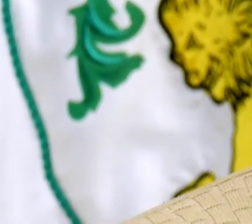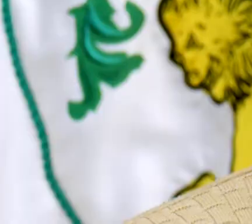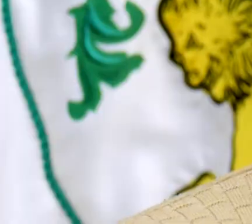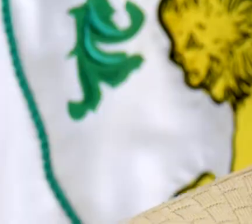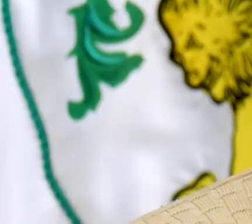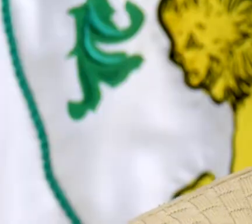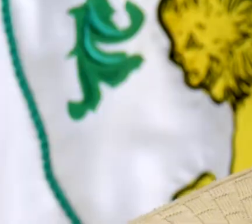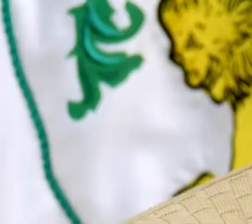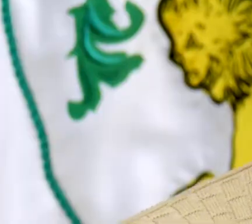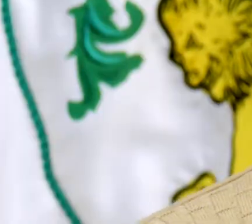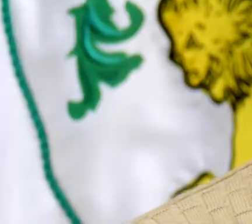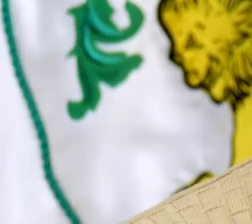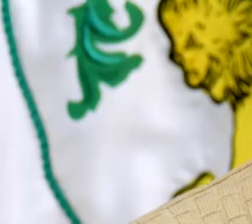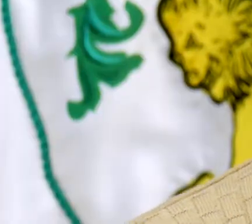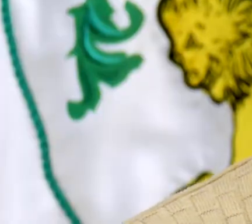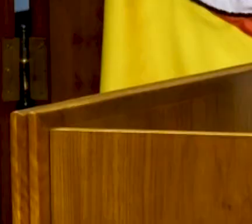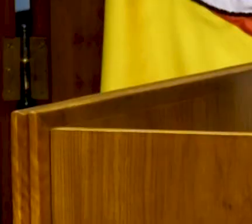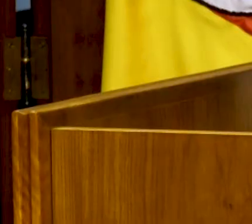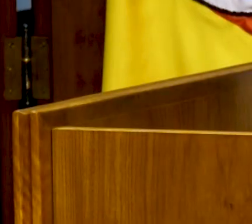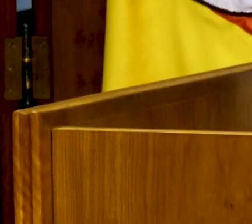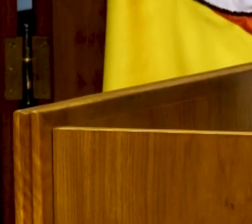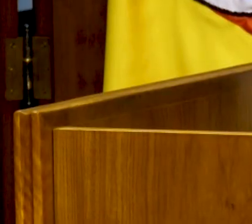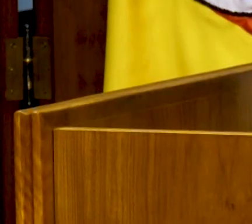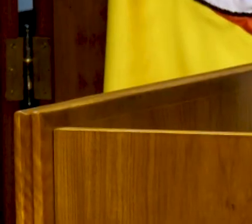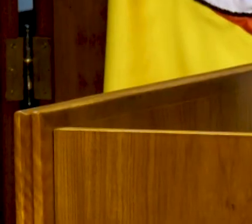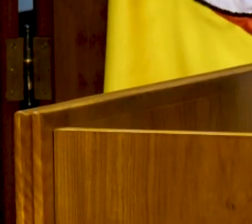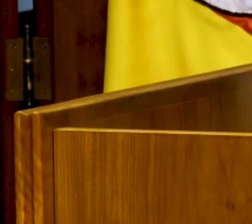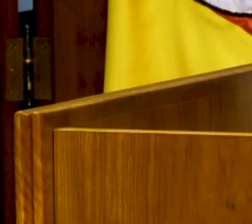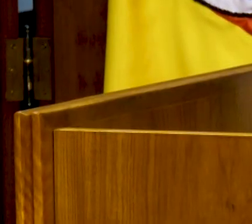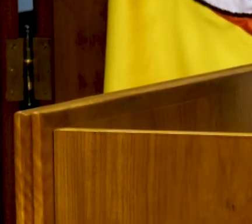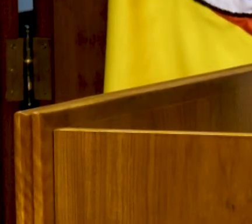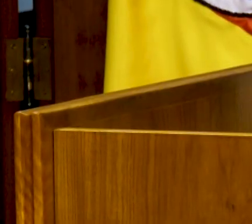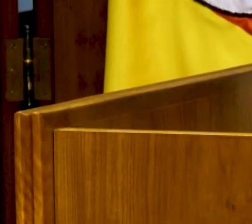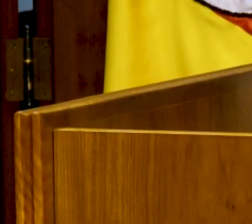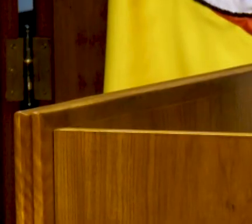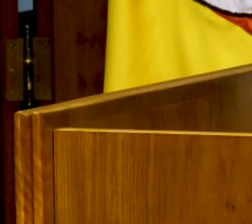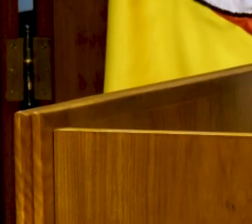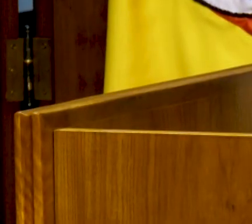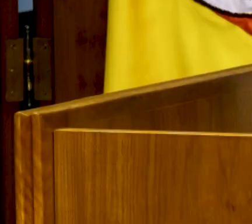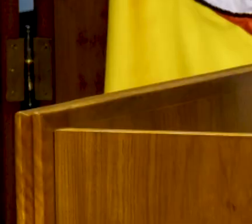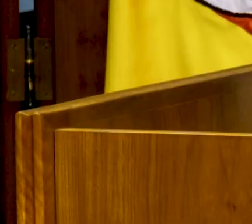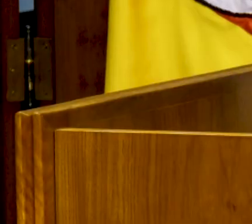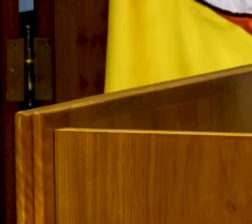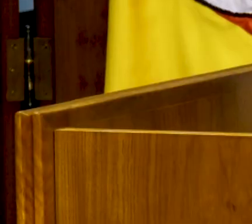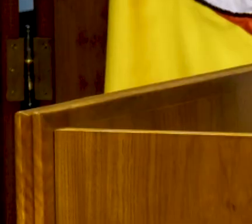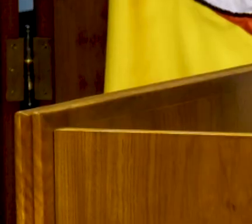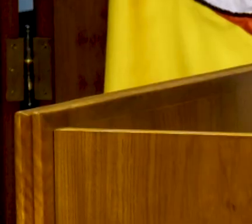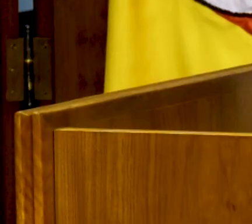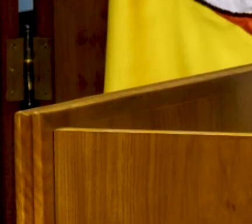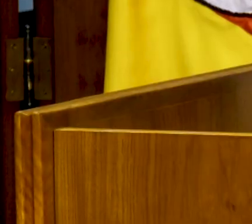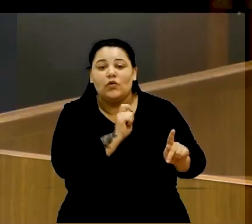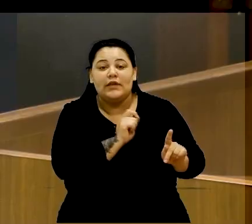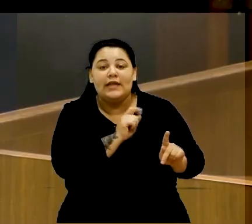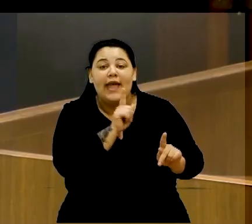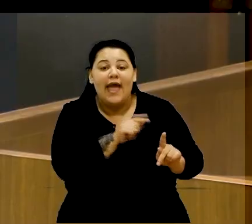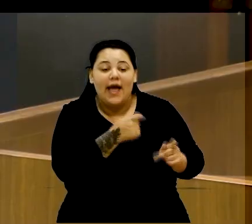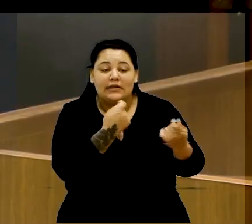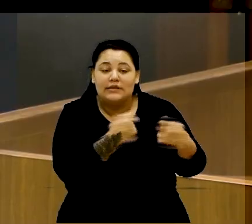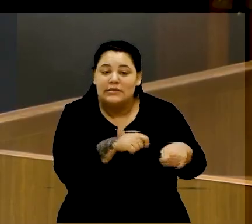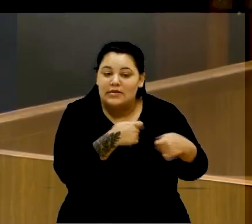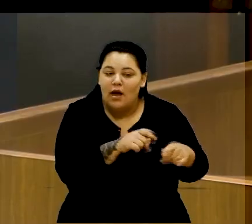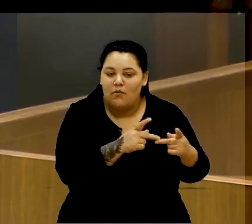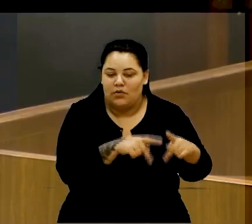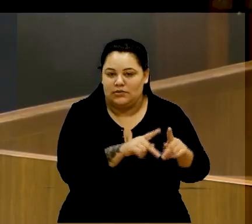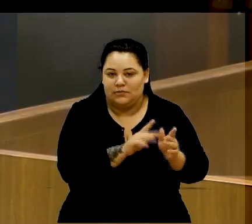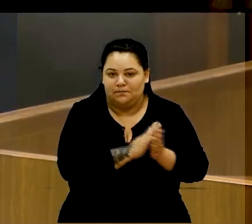realizados pelos parlamentares no Legislativo. Ele fez uma reflexão sobre as ações desenvolvidas nos poderes constituídos. Eu vejo muitas vezes